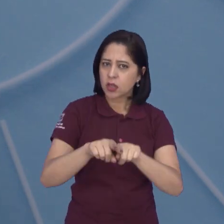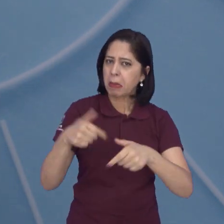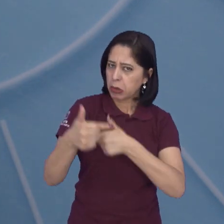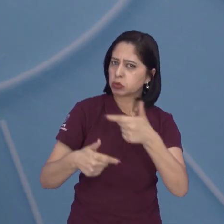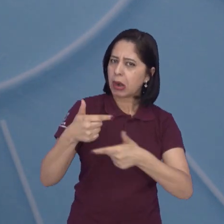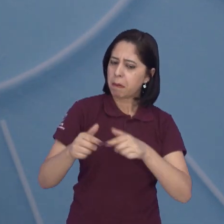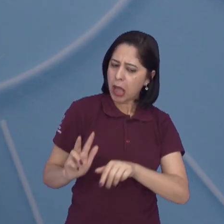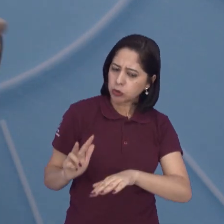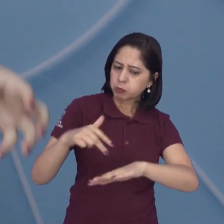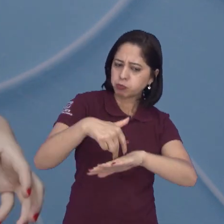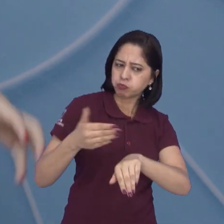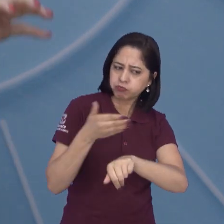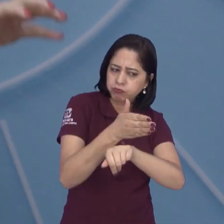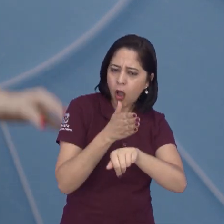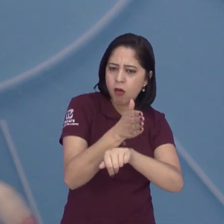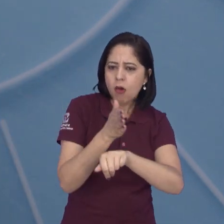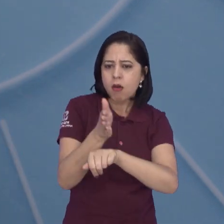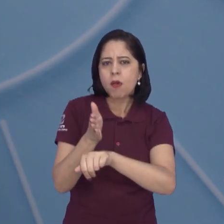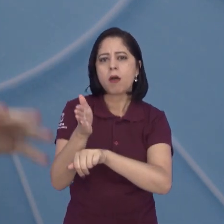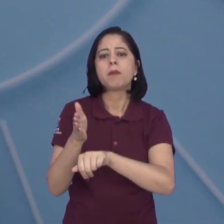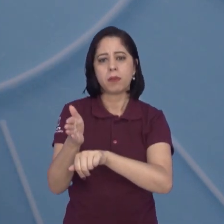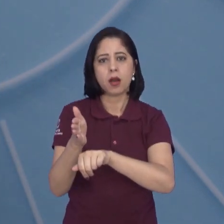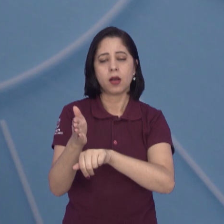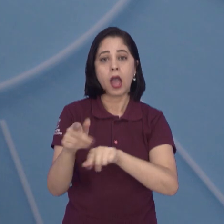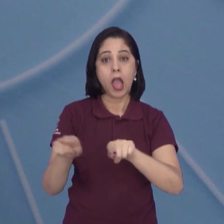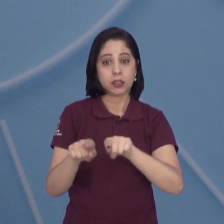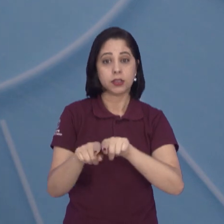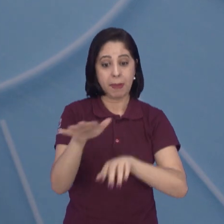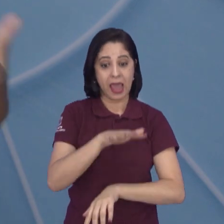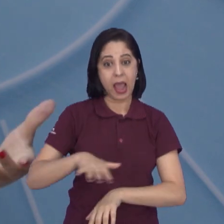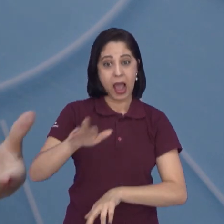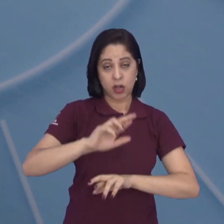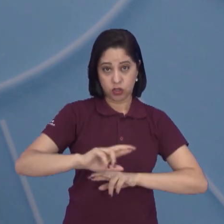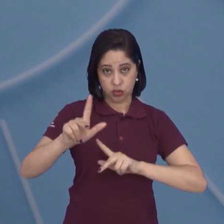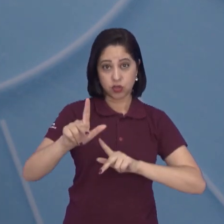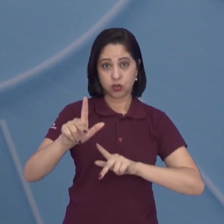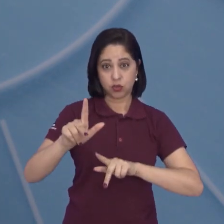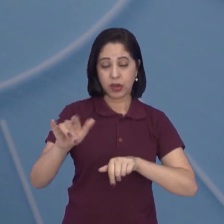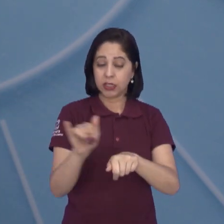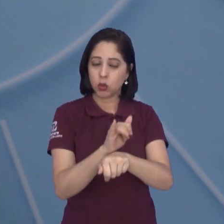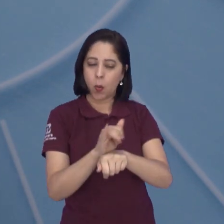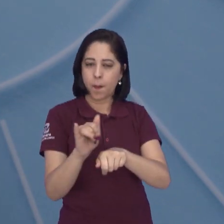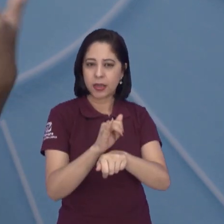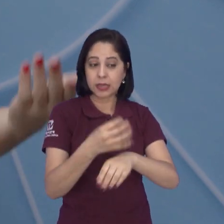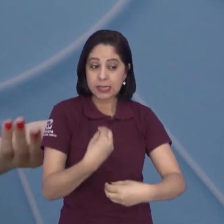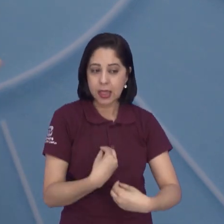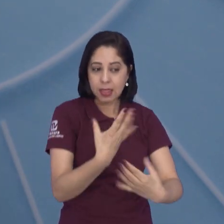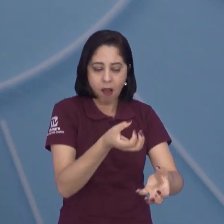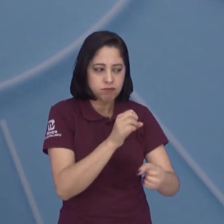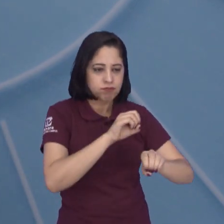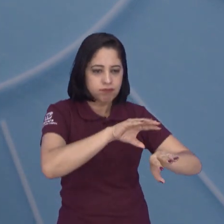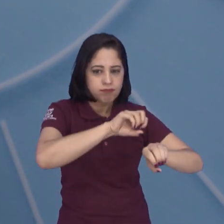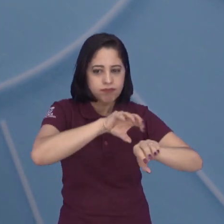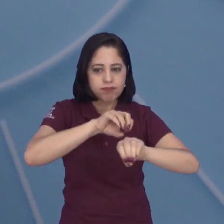bastante atuante, não só nessa área, mas em outras também, né? É uma ferramenta também para levar essa informação à